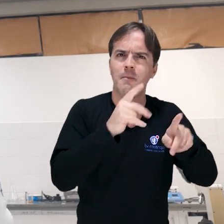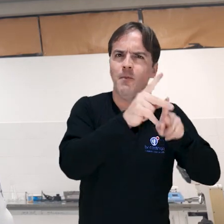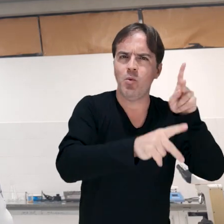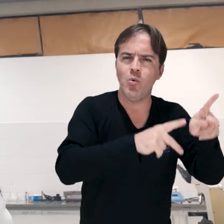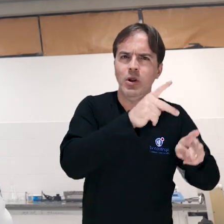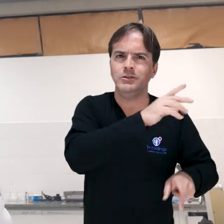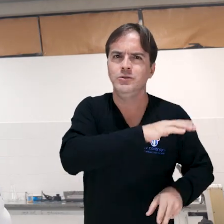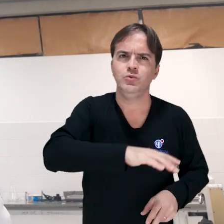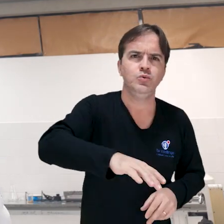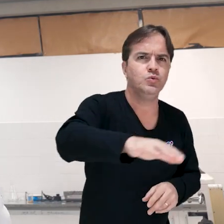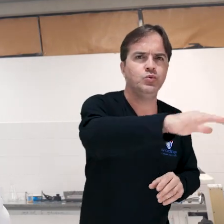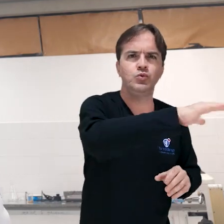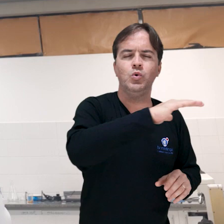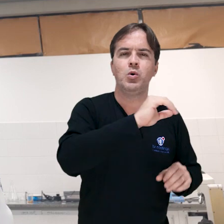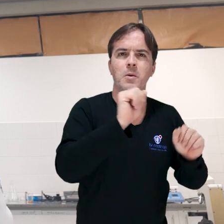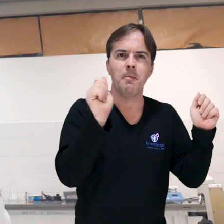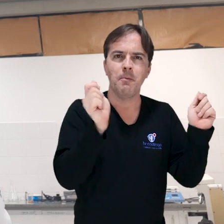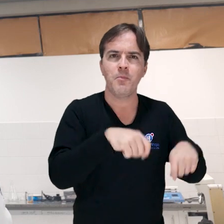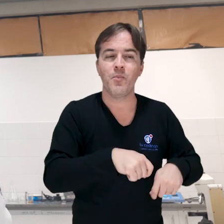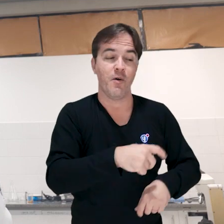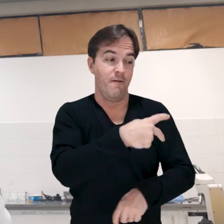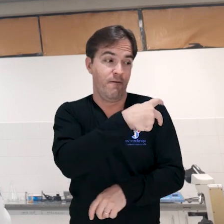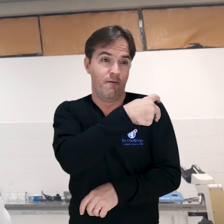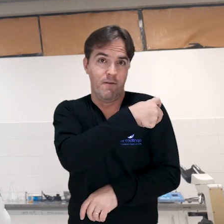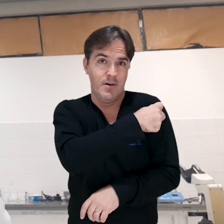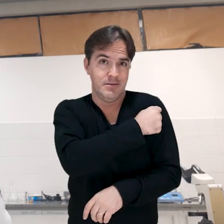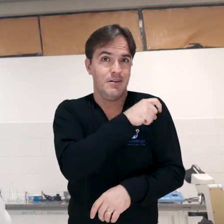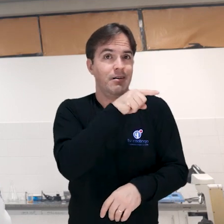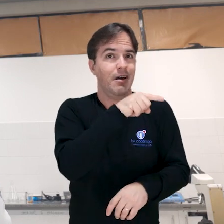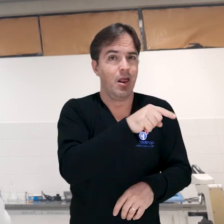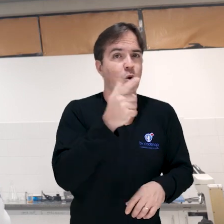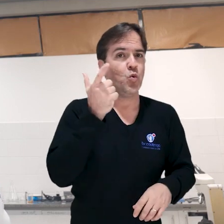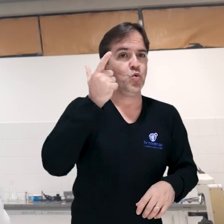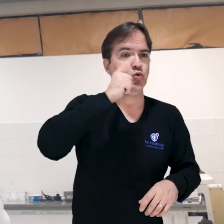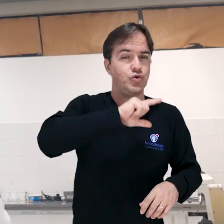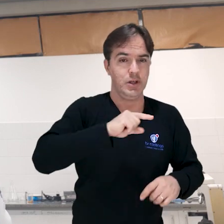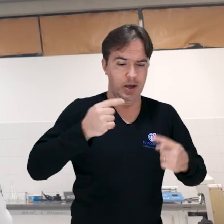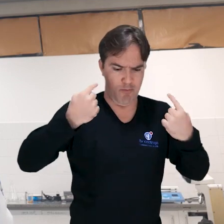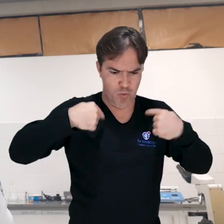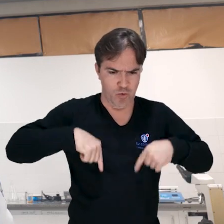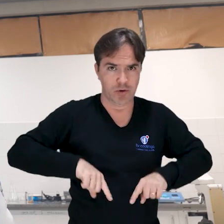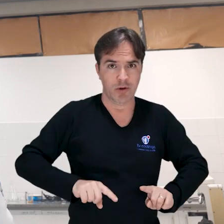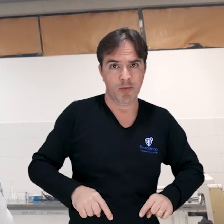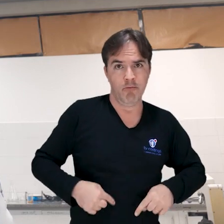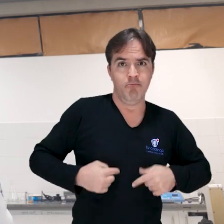estar vacinada e desenvolvendo imunologicamente sua defesa